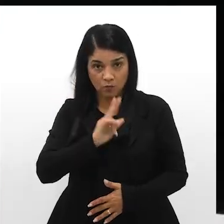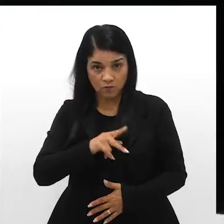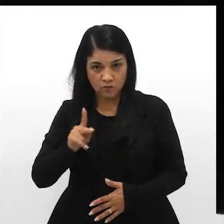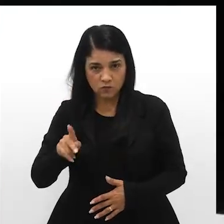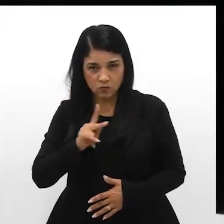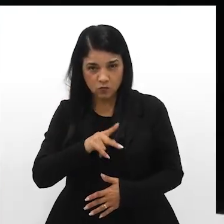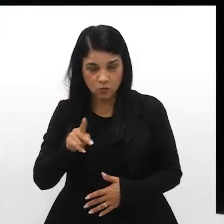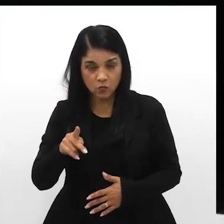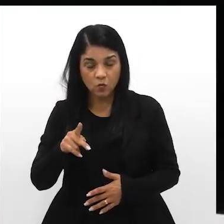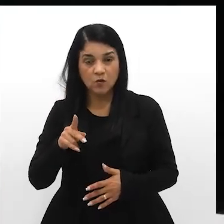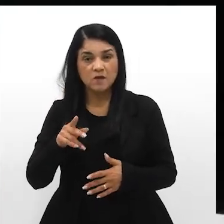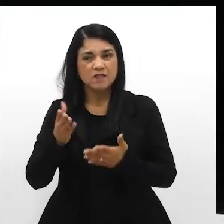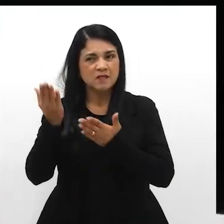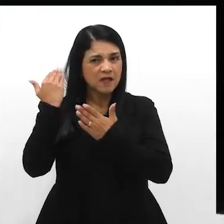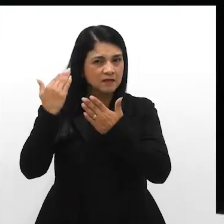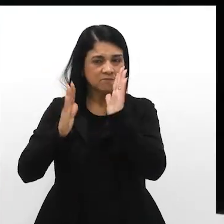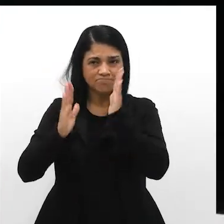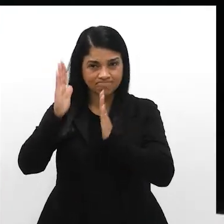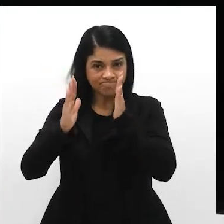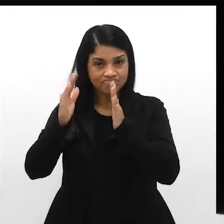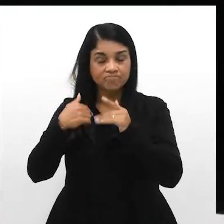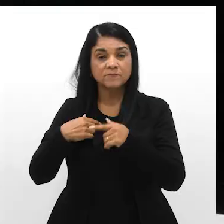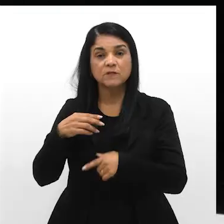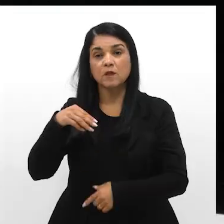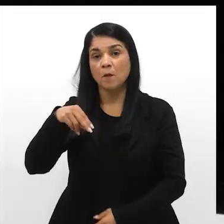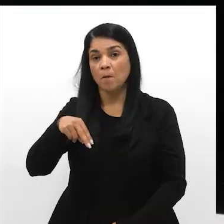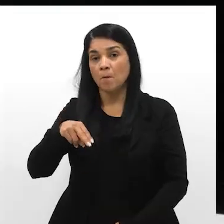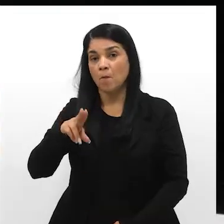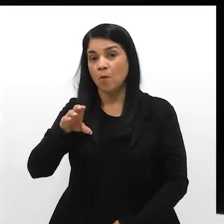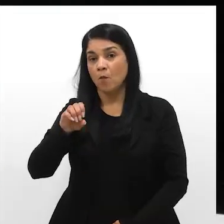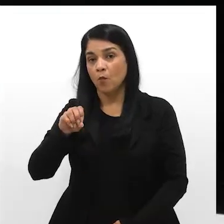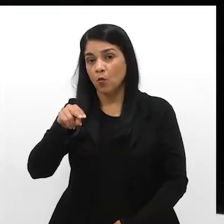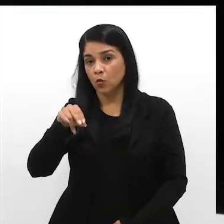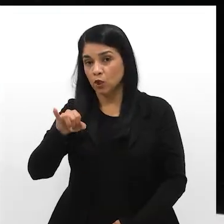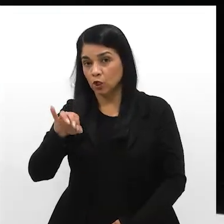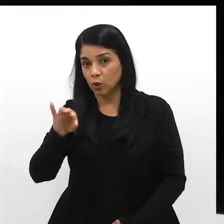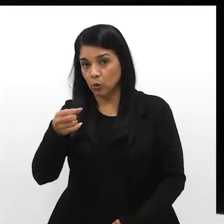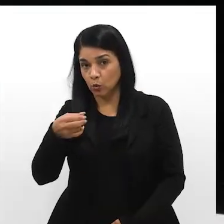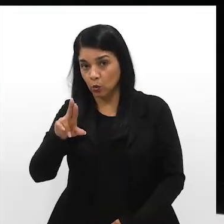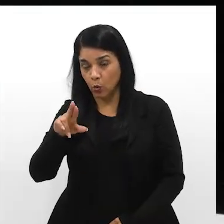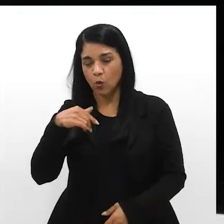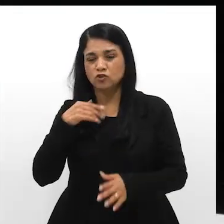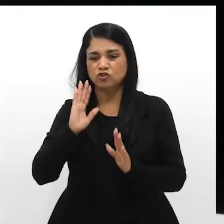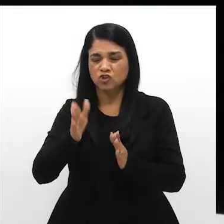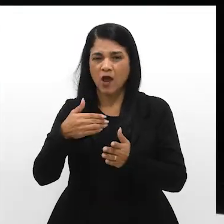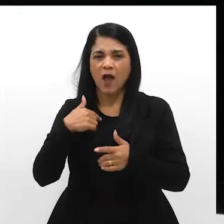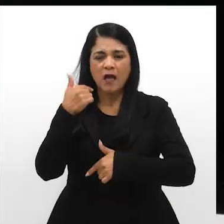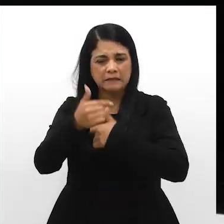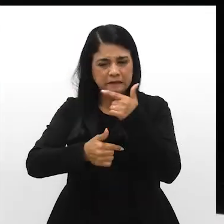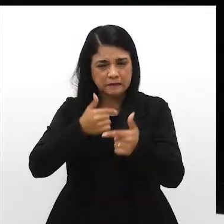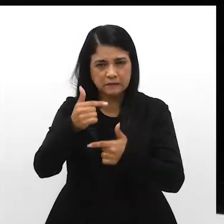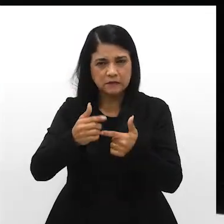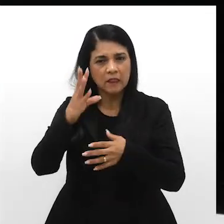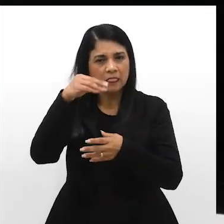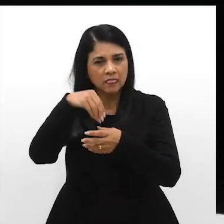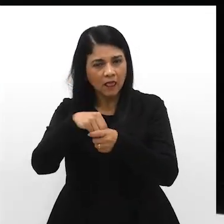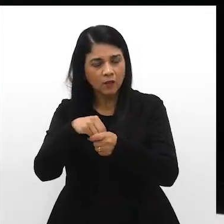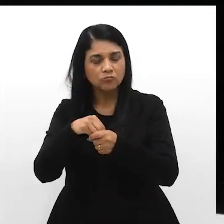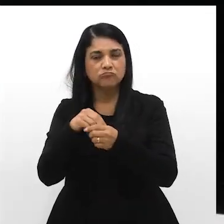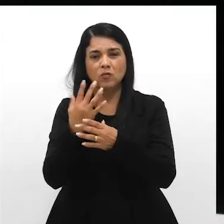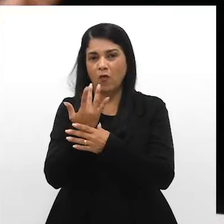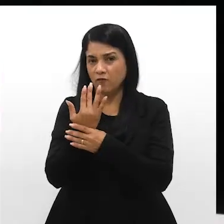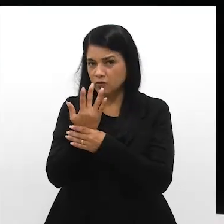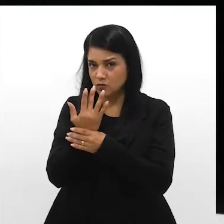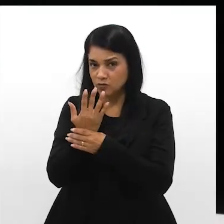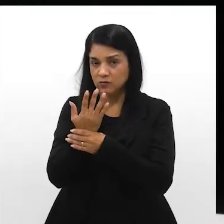época, ele era um monitor, né, avançado, porque ele já estava lá há um tempo, ele sempre gostou da FRJ,